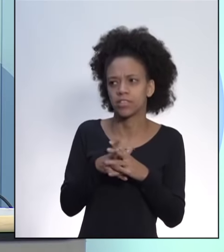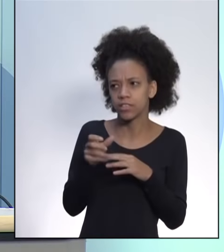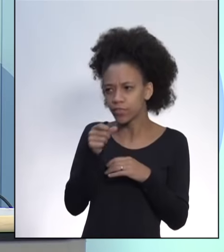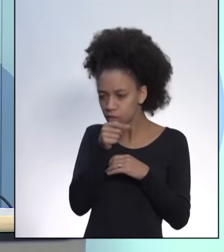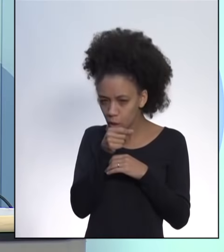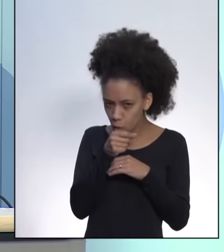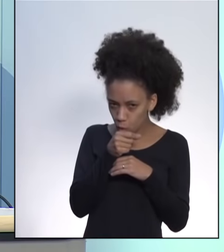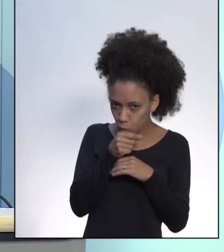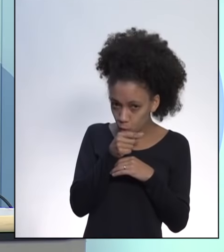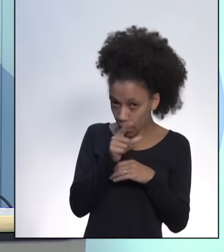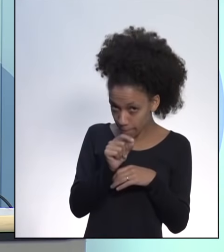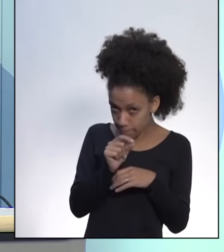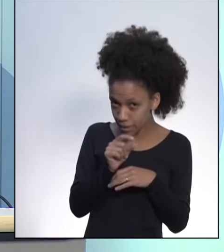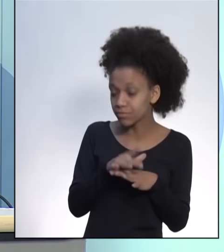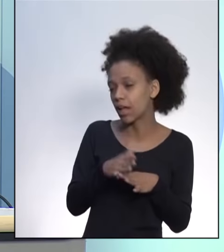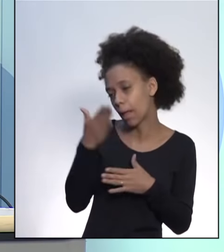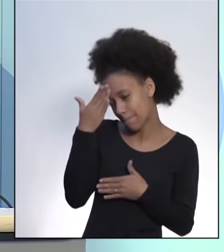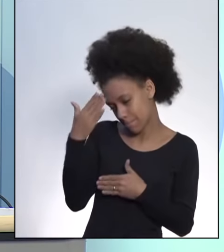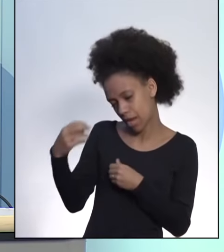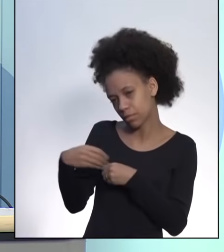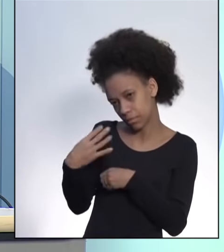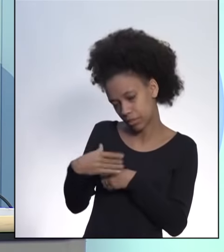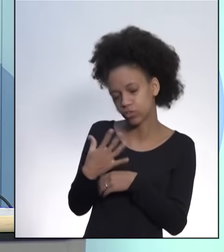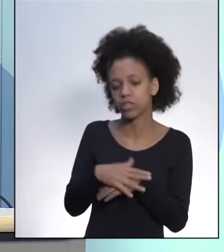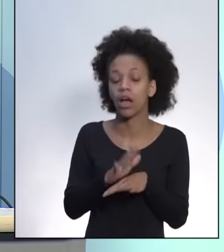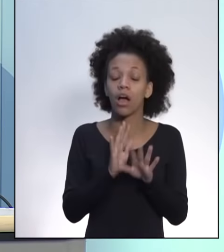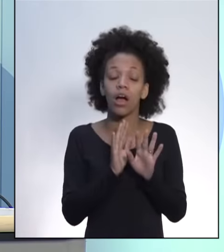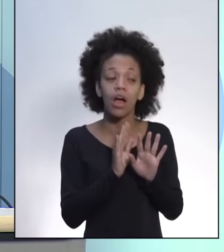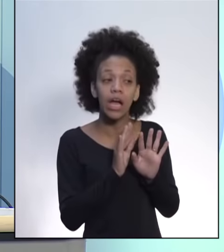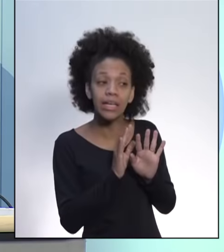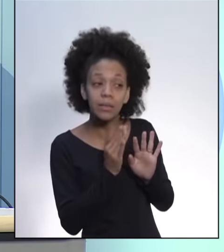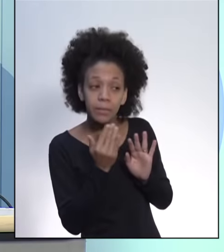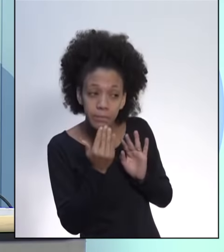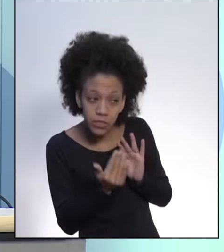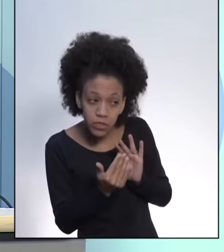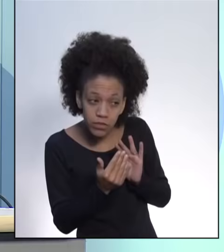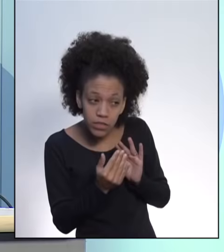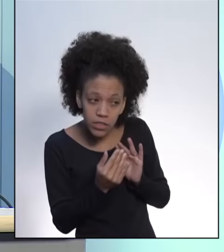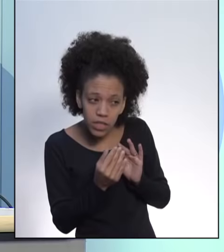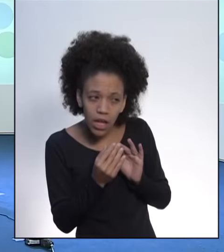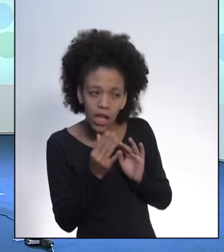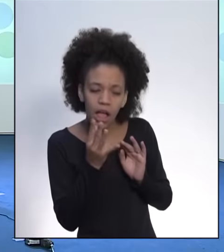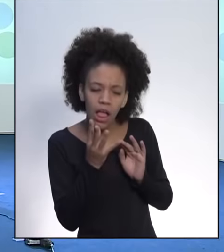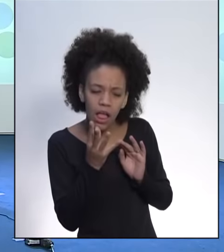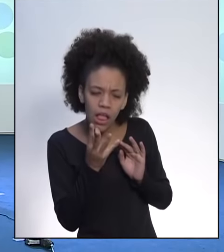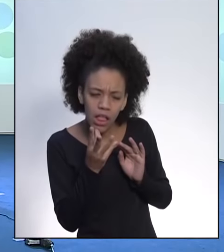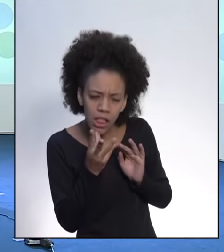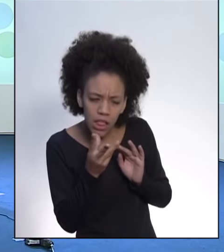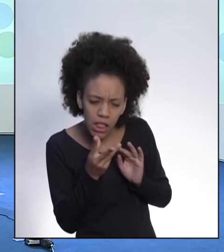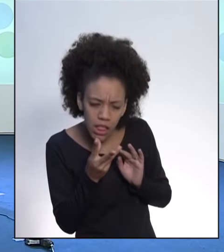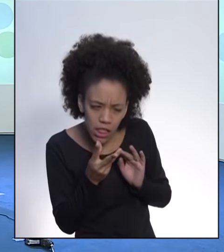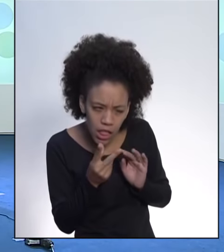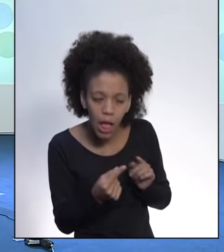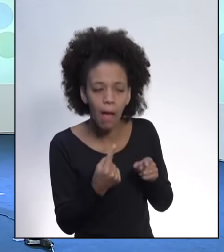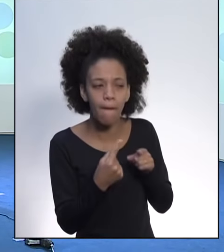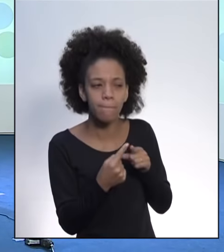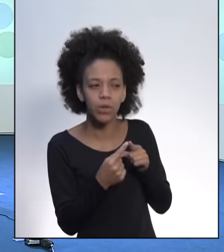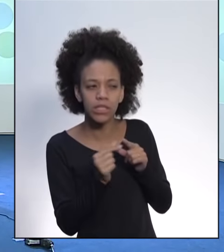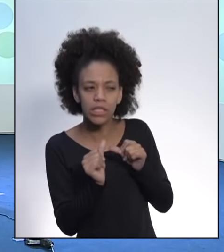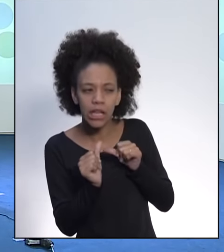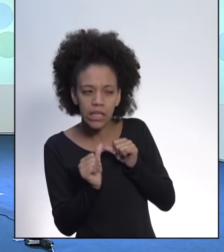aí eu tenho que falar mais perto ok obrigada pela dia eles pediram para falar um pouquinho mas devagar porque eles estão eles estão